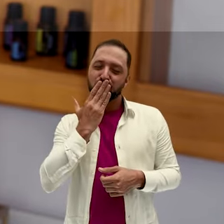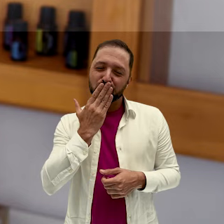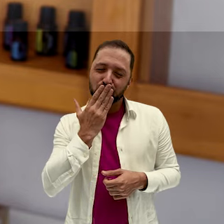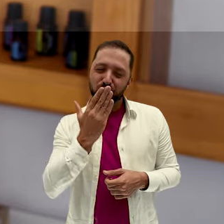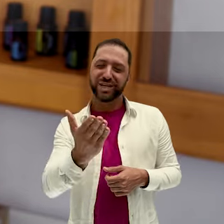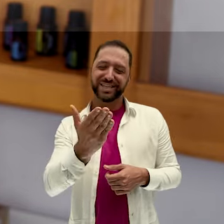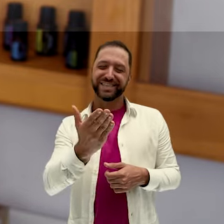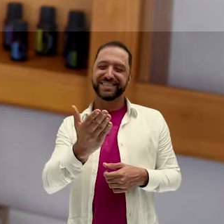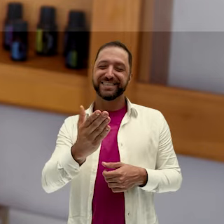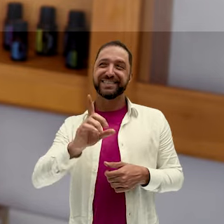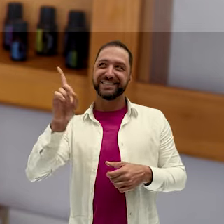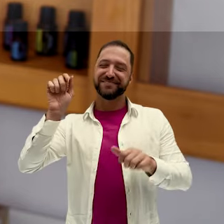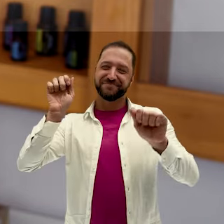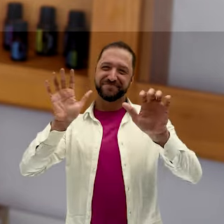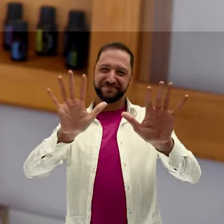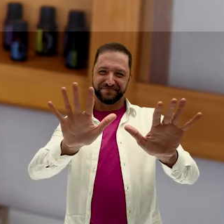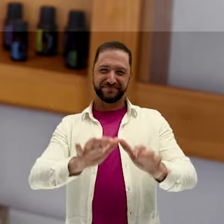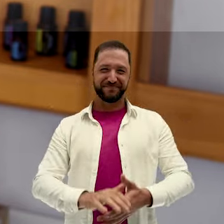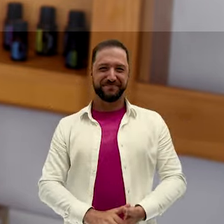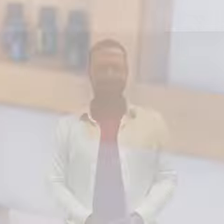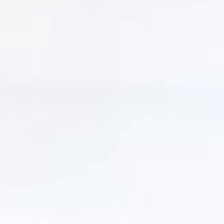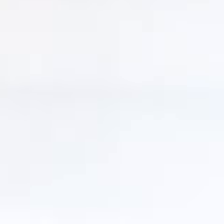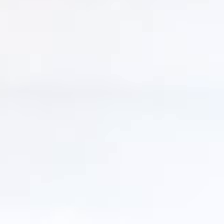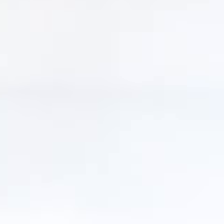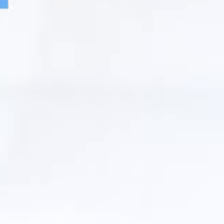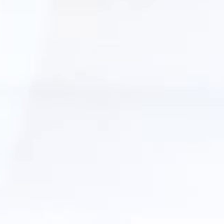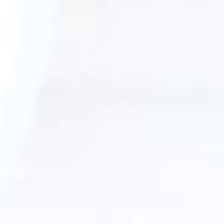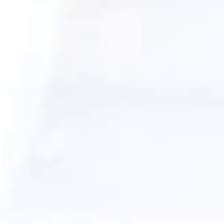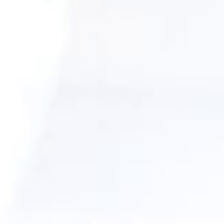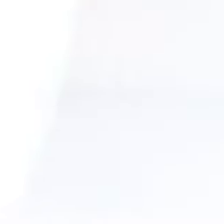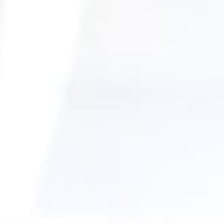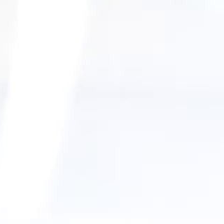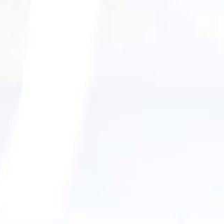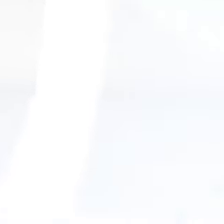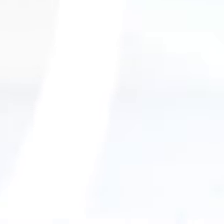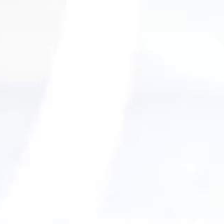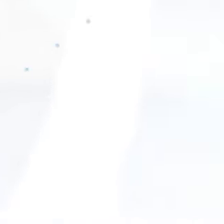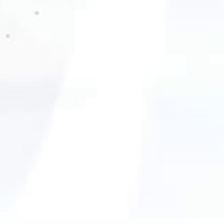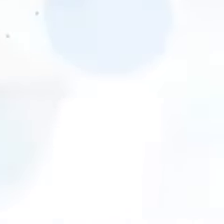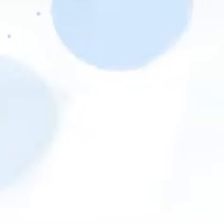Um beijo para vocês e fiquem com Deus.